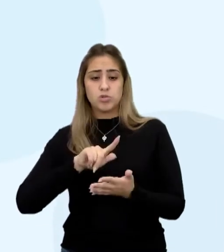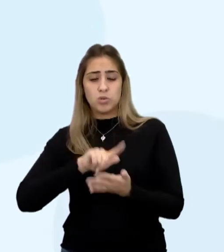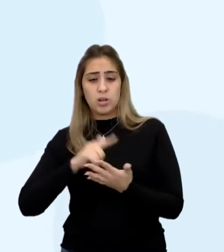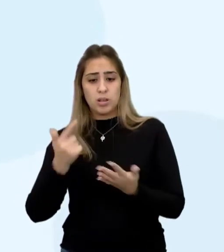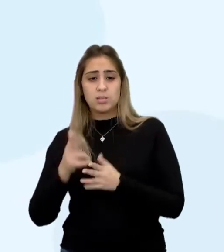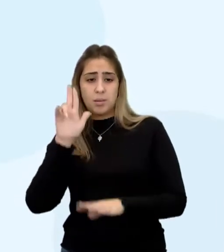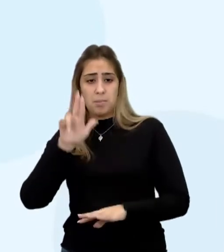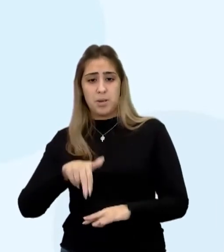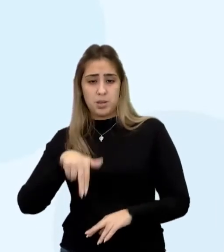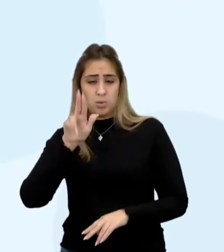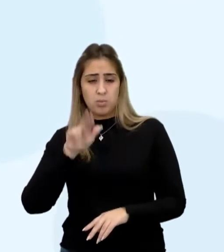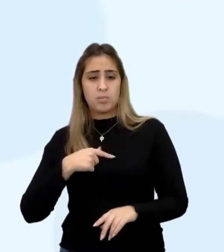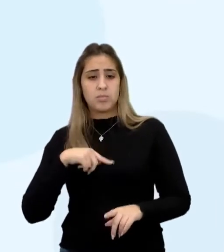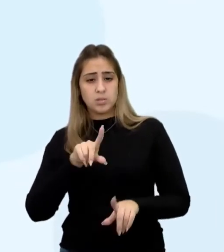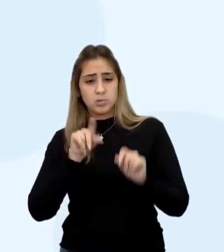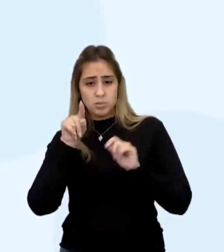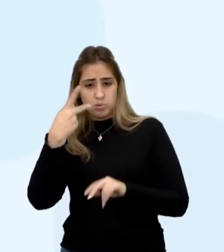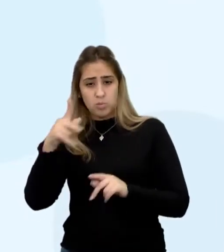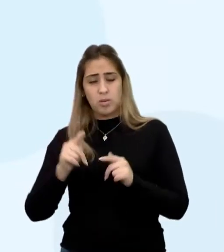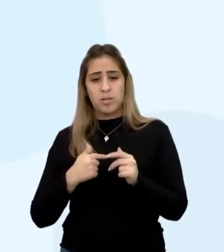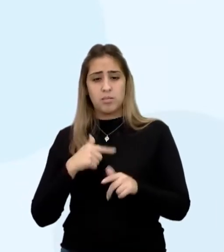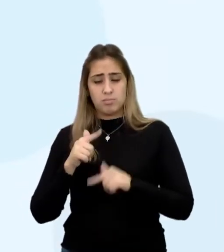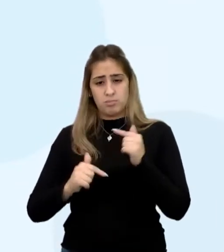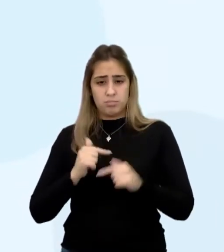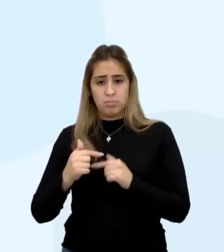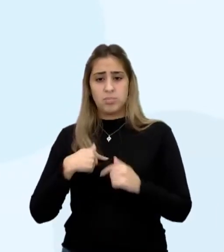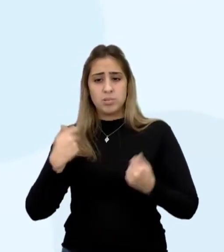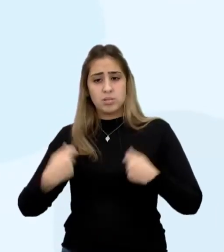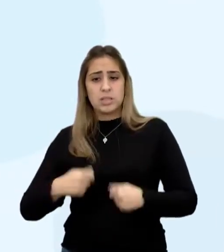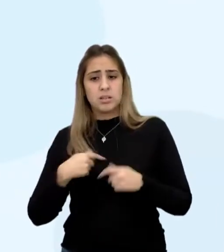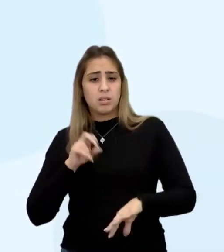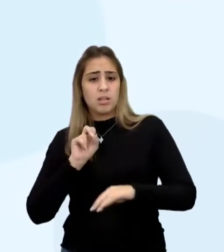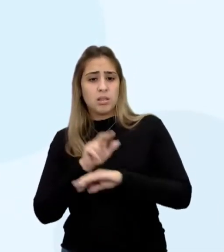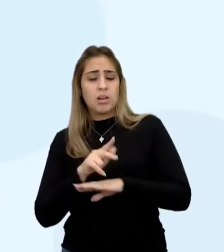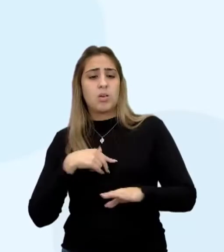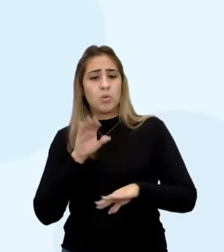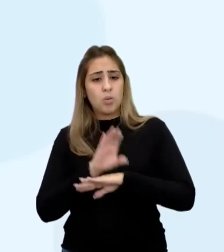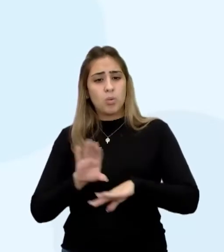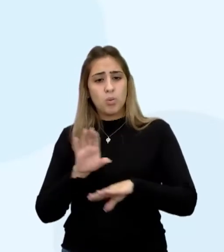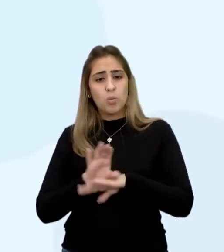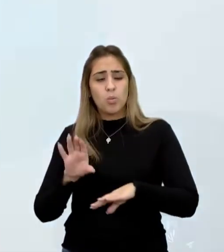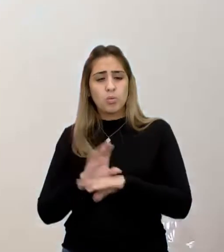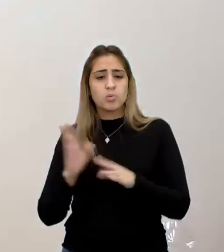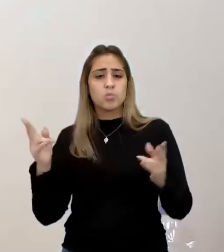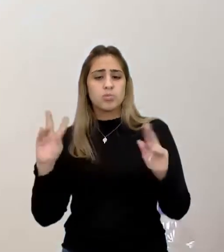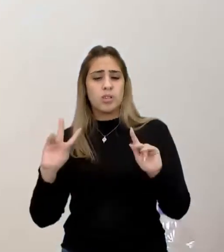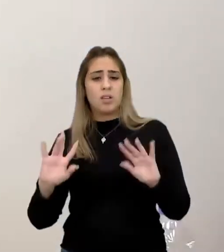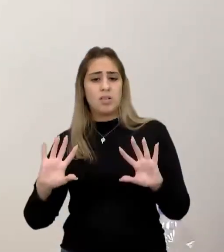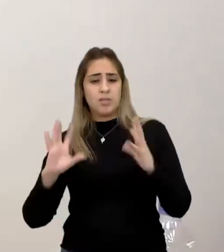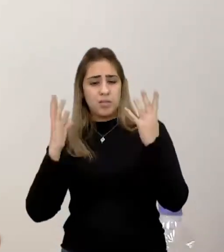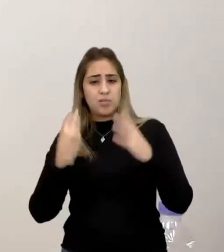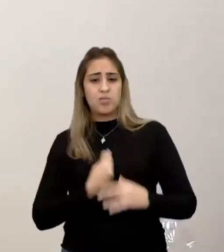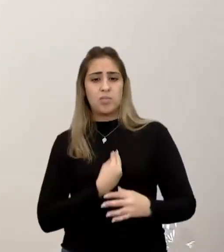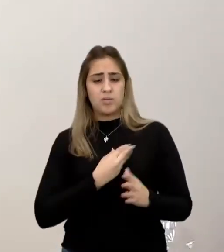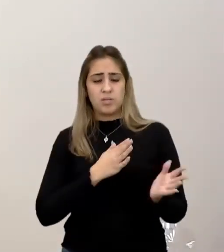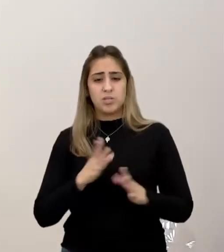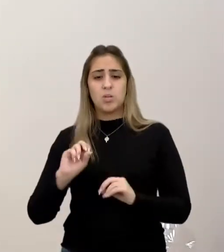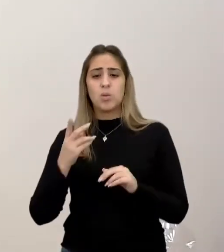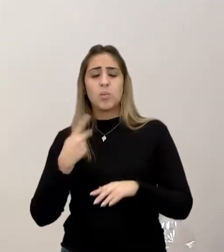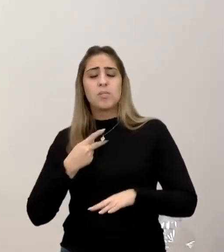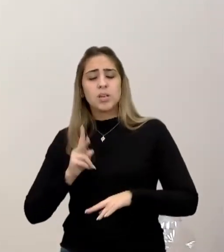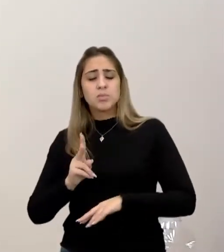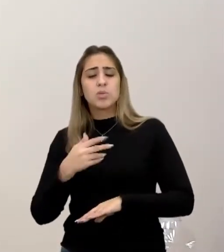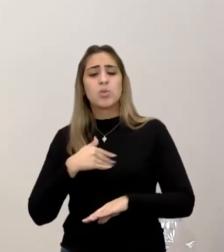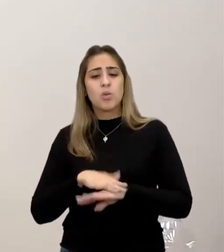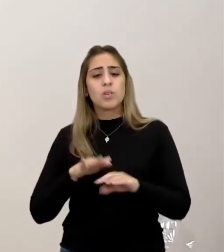pintor. Para escolher uma profissão, faz necessário entrar em contato com cursos, eventos, vivências ou mesmo